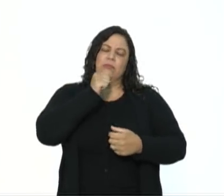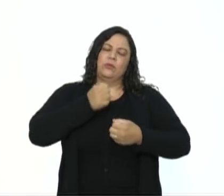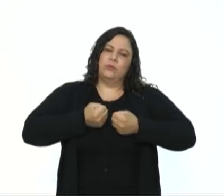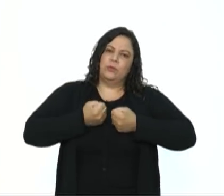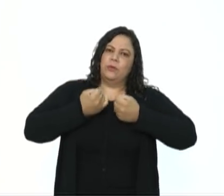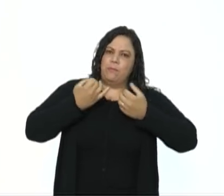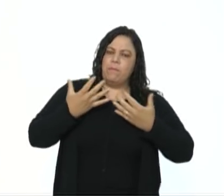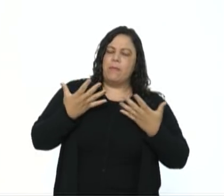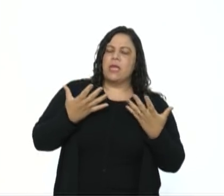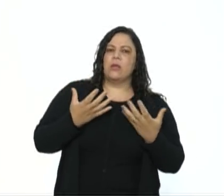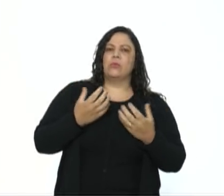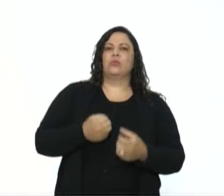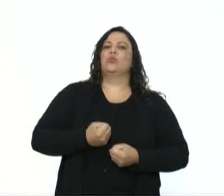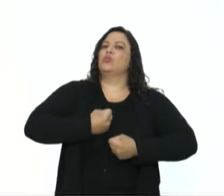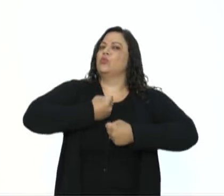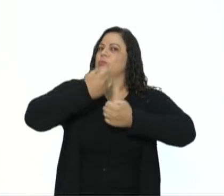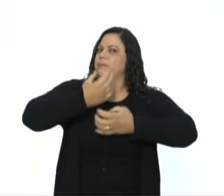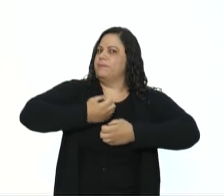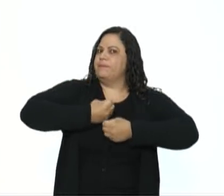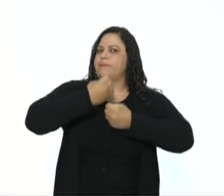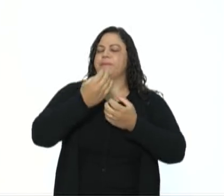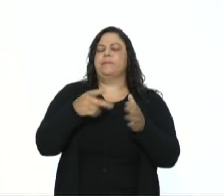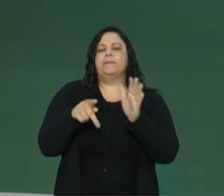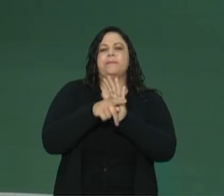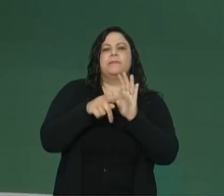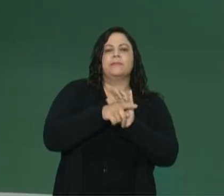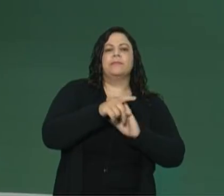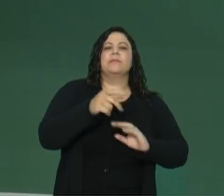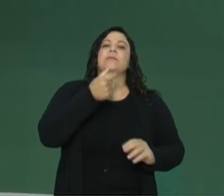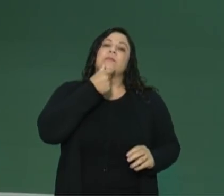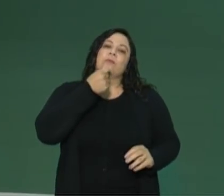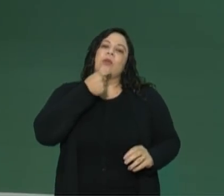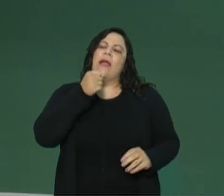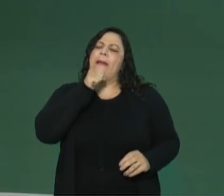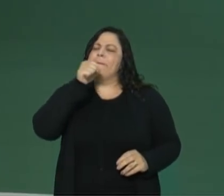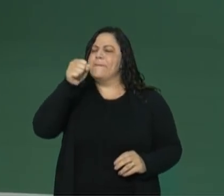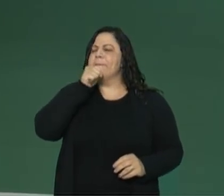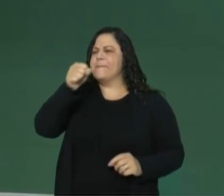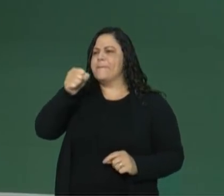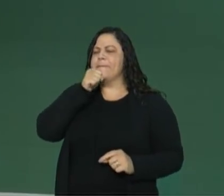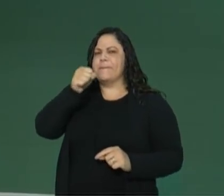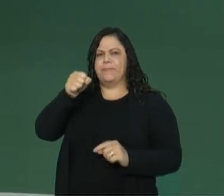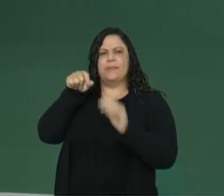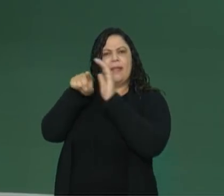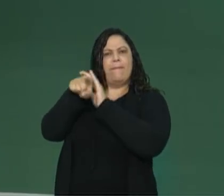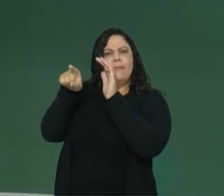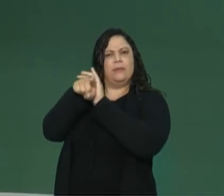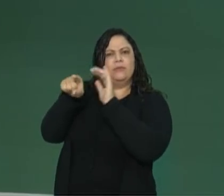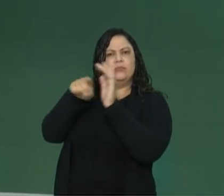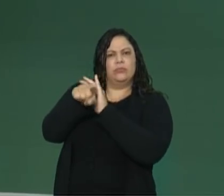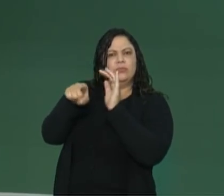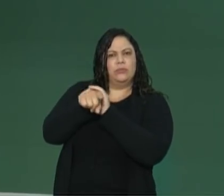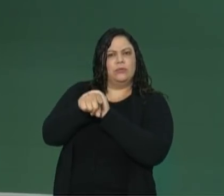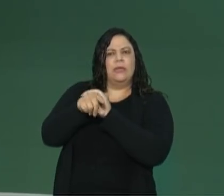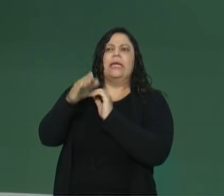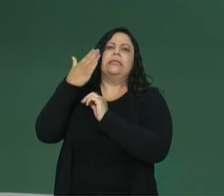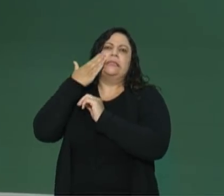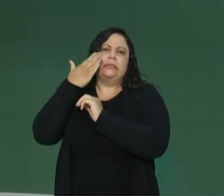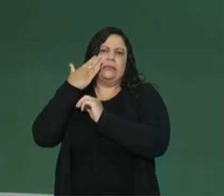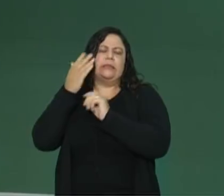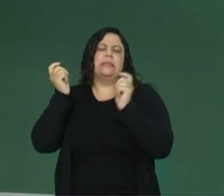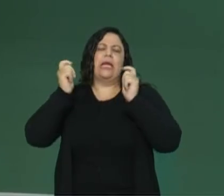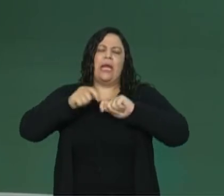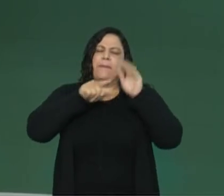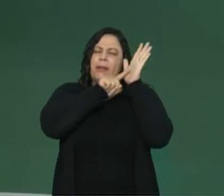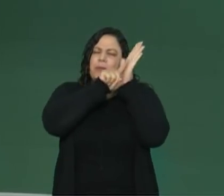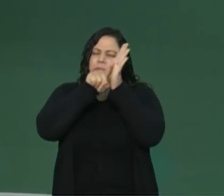quais advêm da fonte do repórter, né? Então, o repórter, ele tem fontes, né? A gente tem aí, você já deve ter